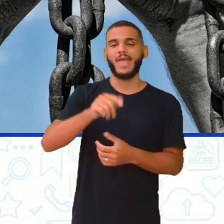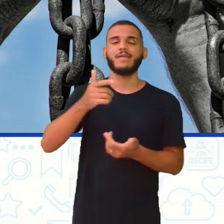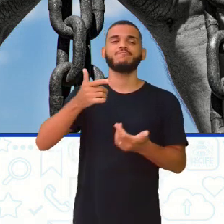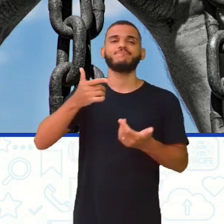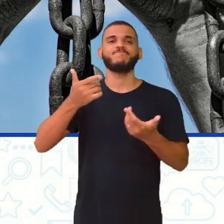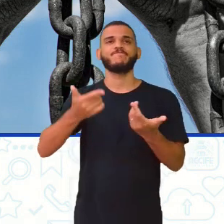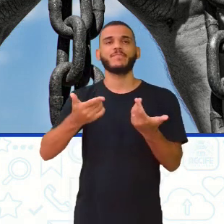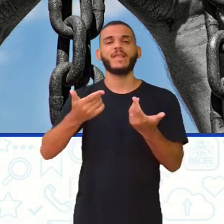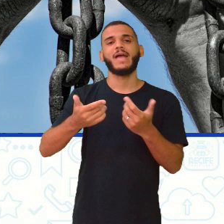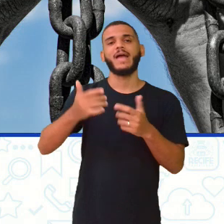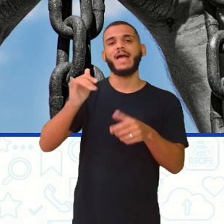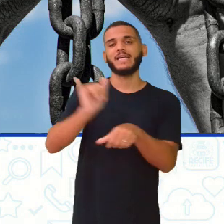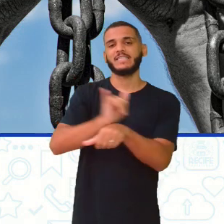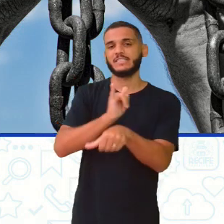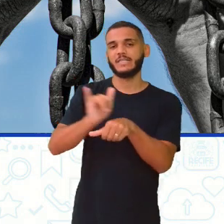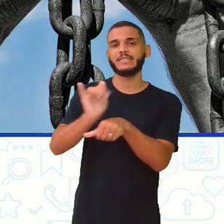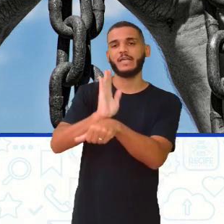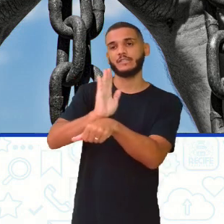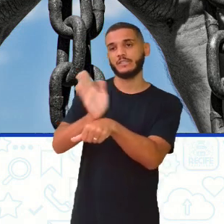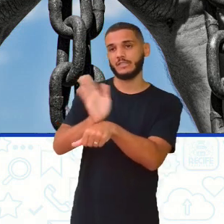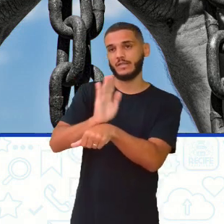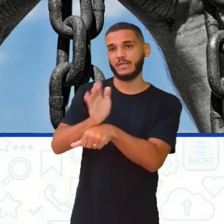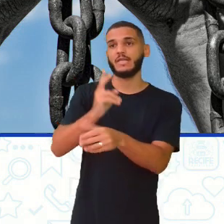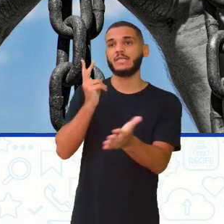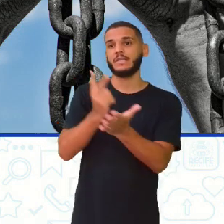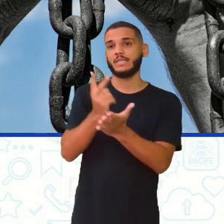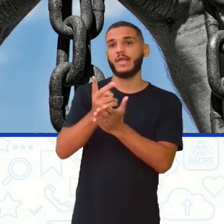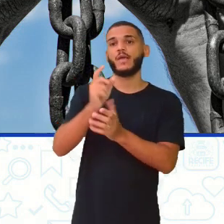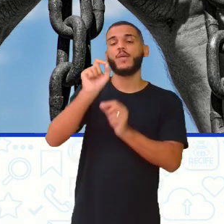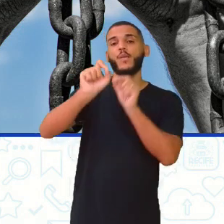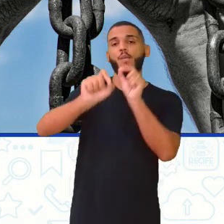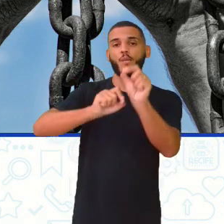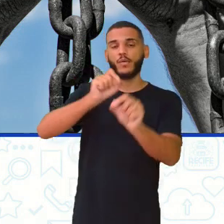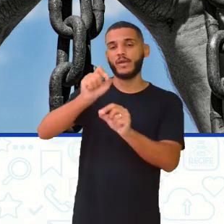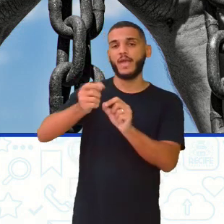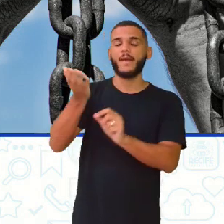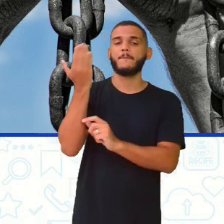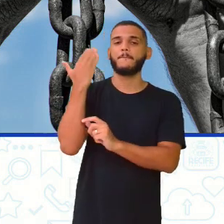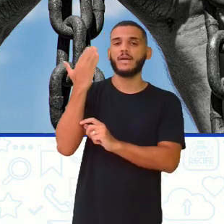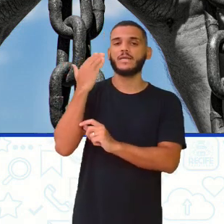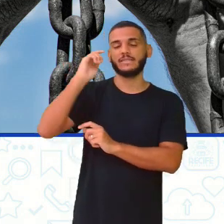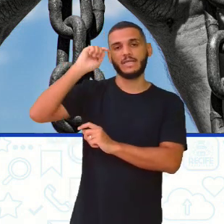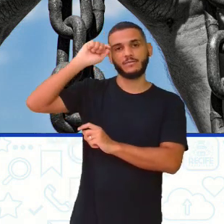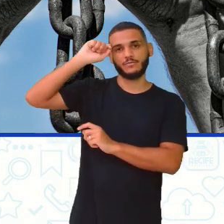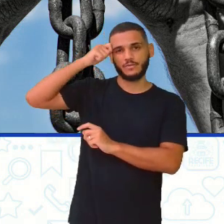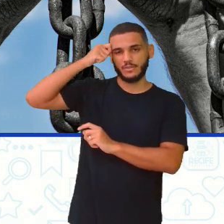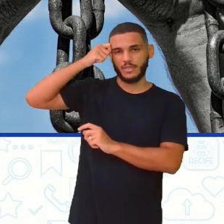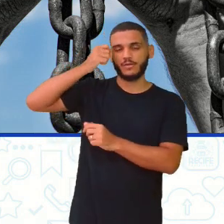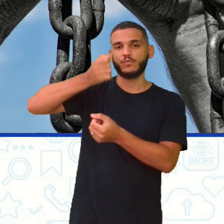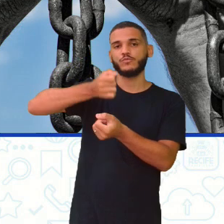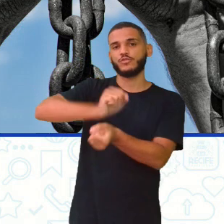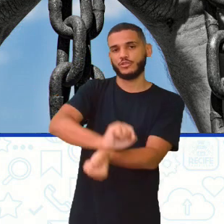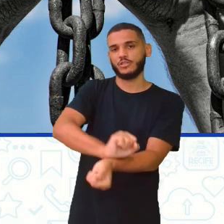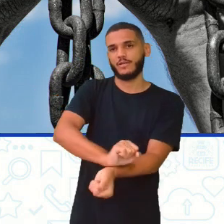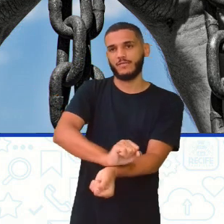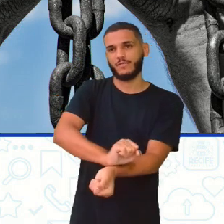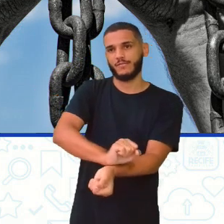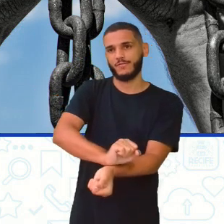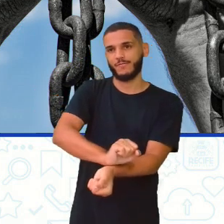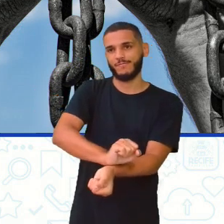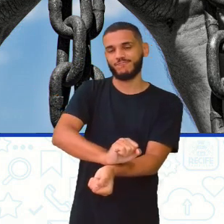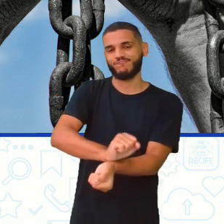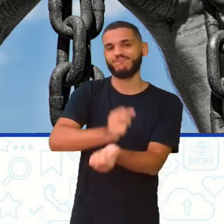nas imagens de um passado escravo. Então, assim, quando a gente tem pessoas negras na ficção, essas pessoas negras são sempre